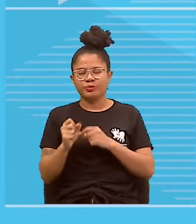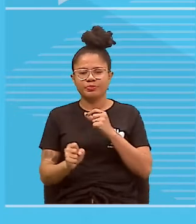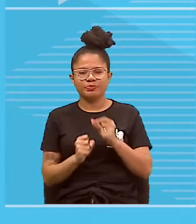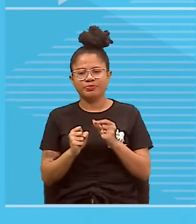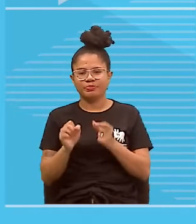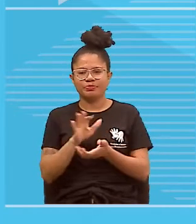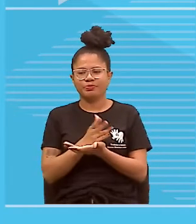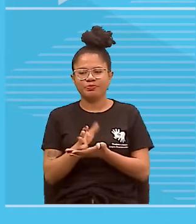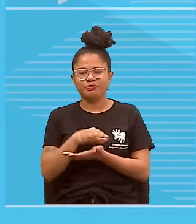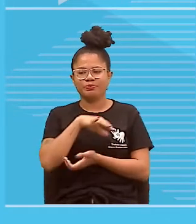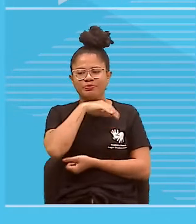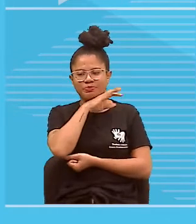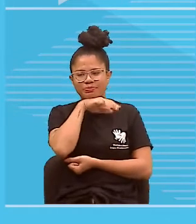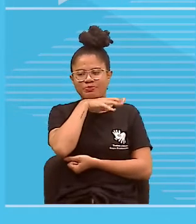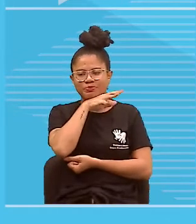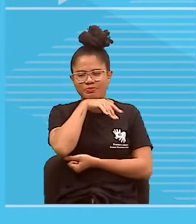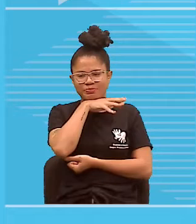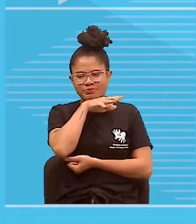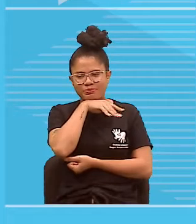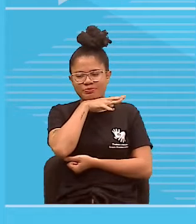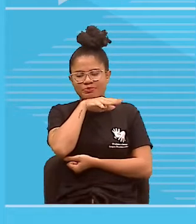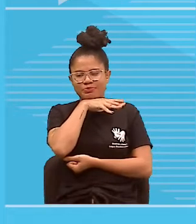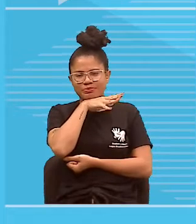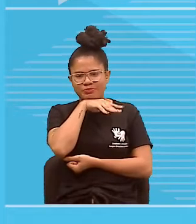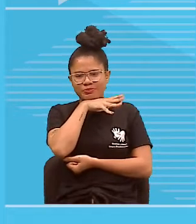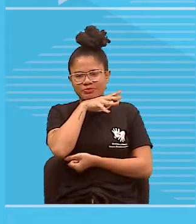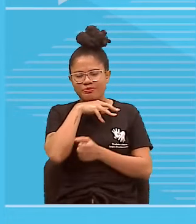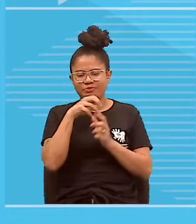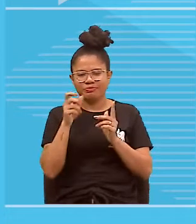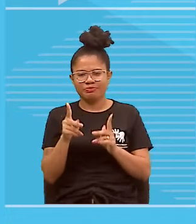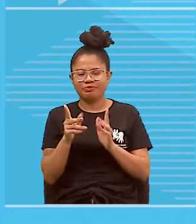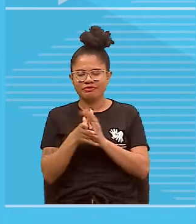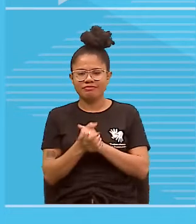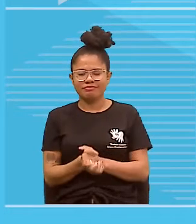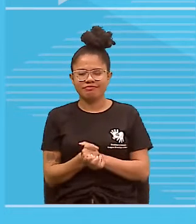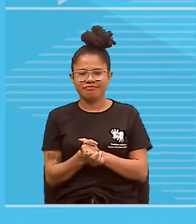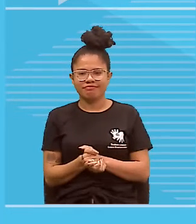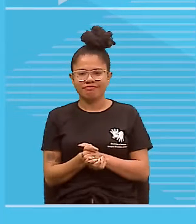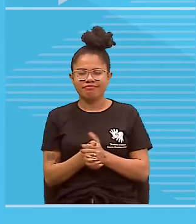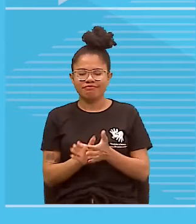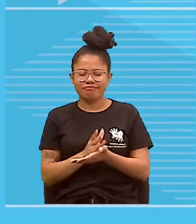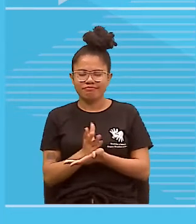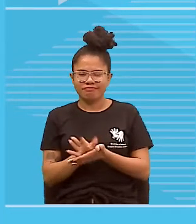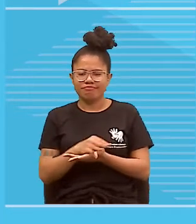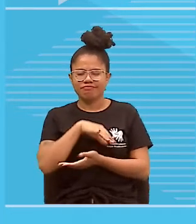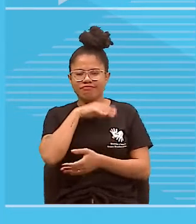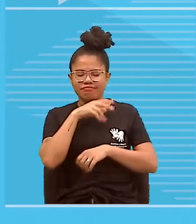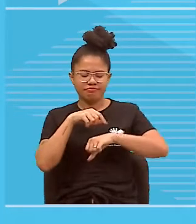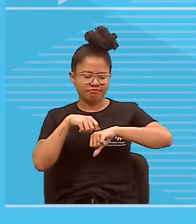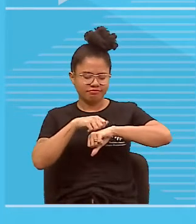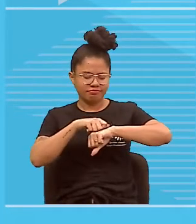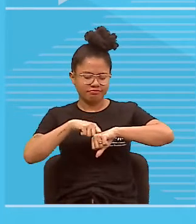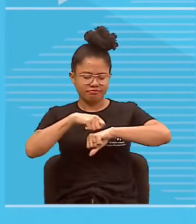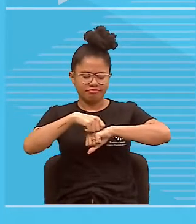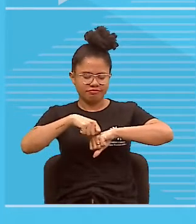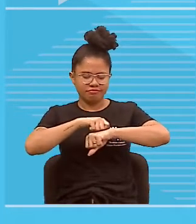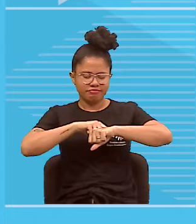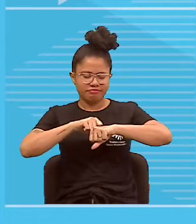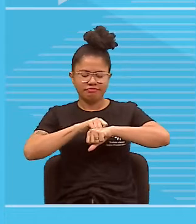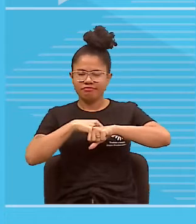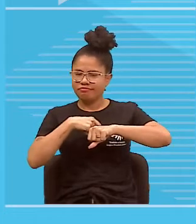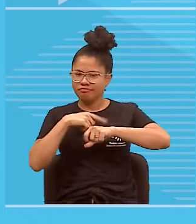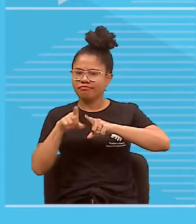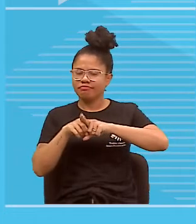o fóssil vai ser também aquela impressão né o animal morreu e ficou desenhado ali na pedra isso acontece com vegetais com